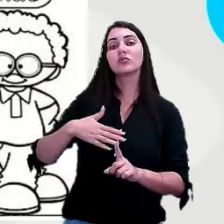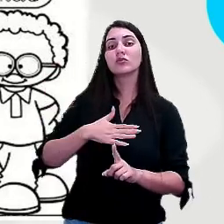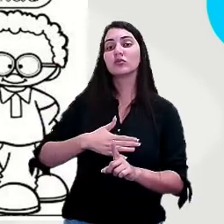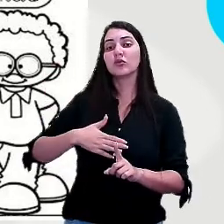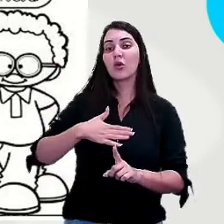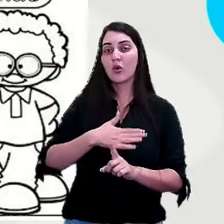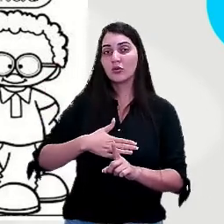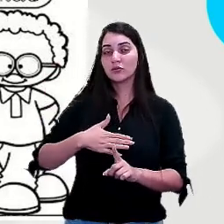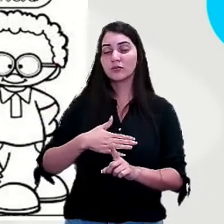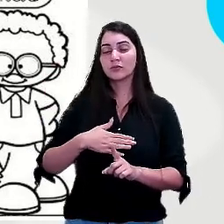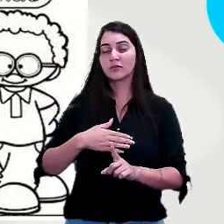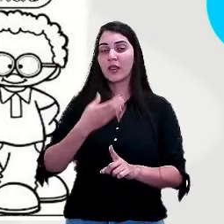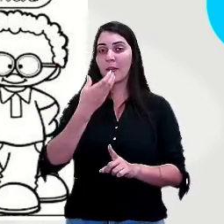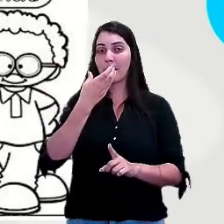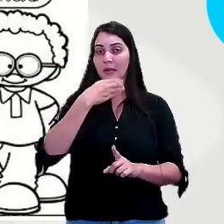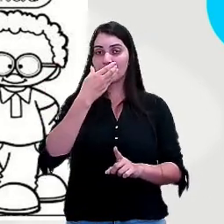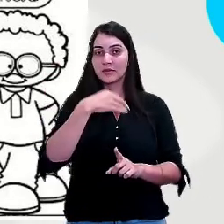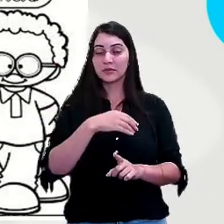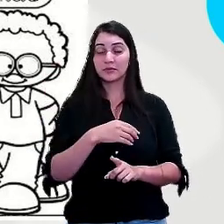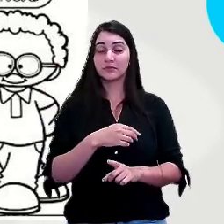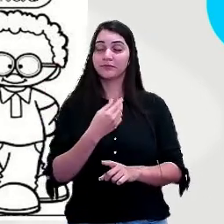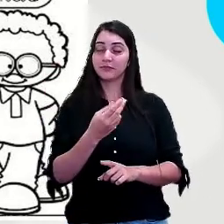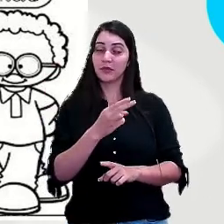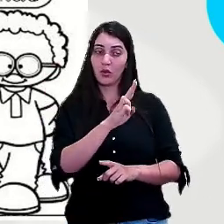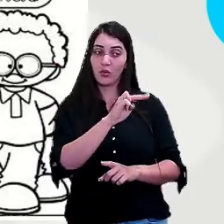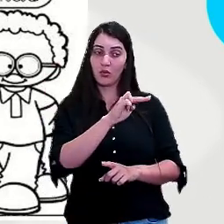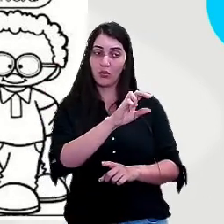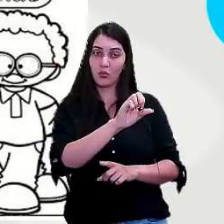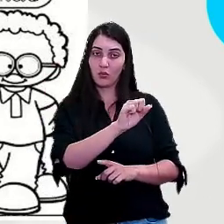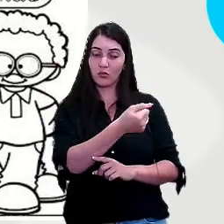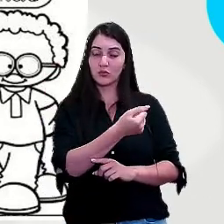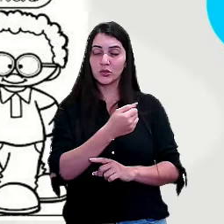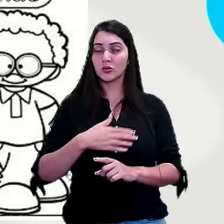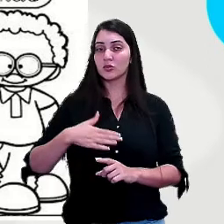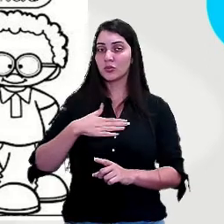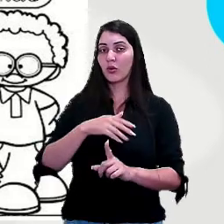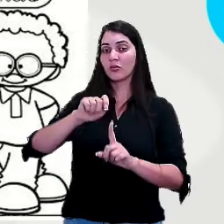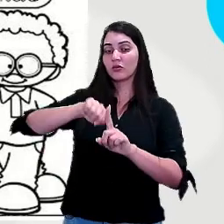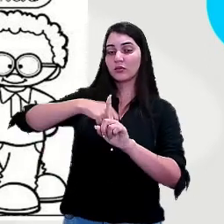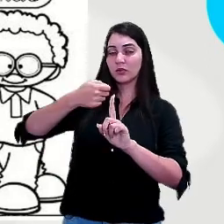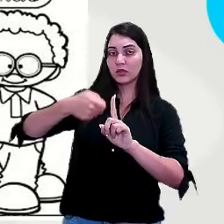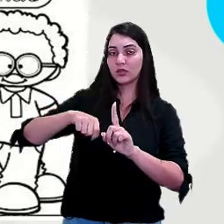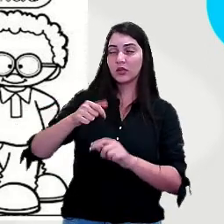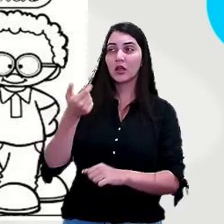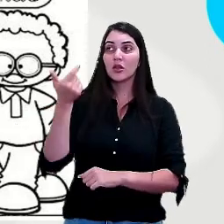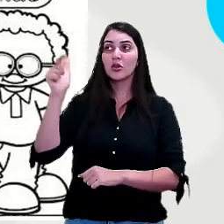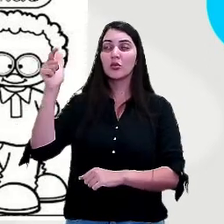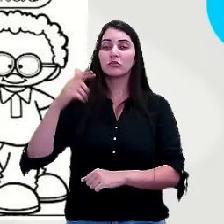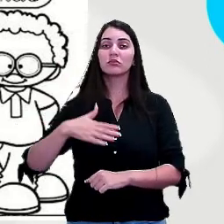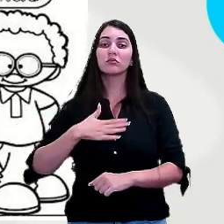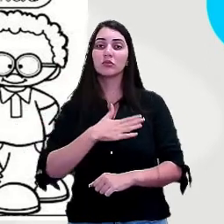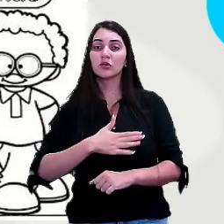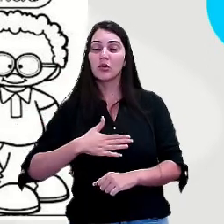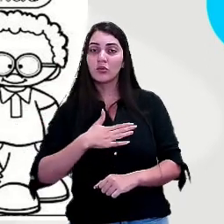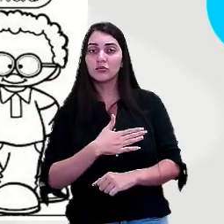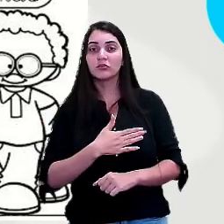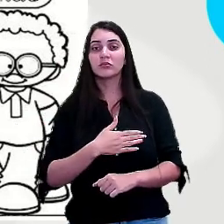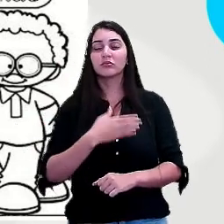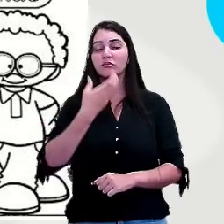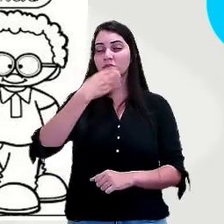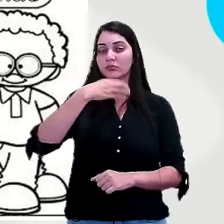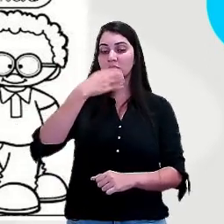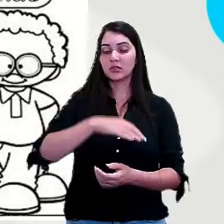Uns gostam de banana e outros gostam de maçã. Na letra D, diz